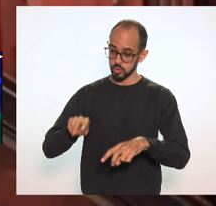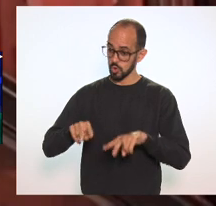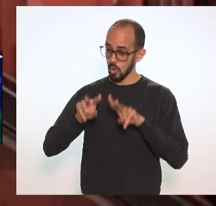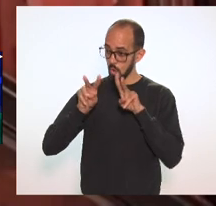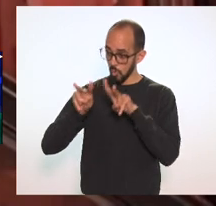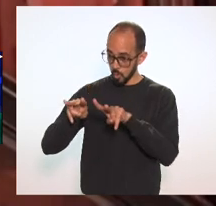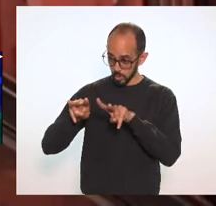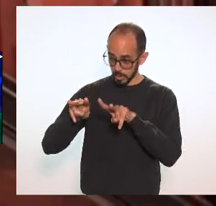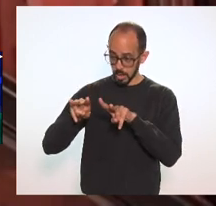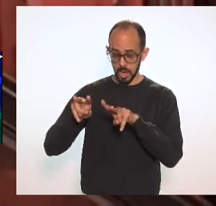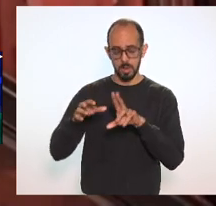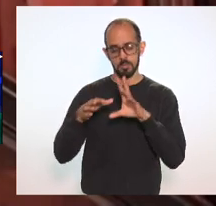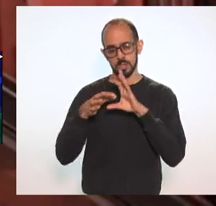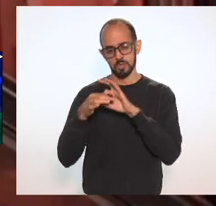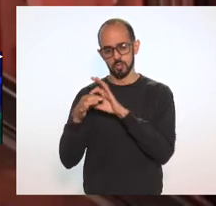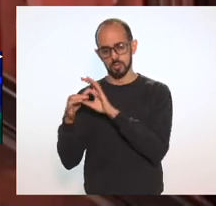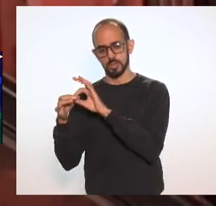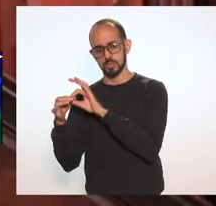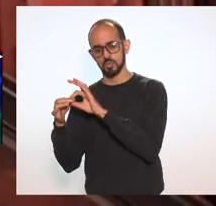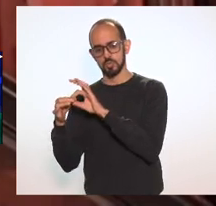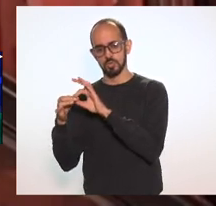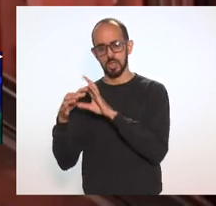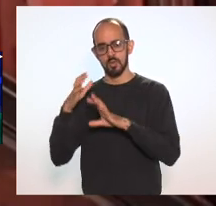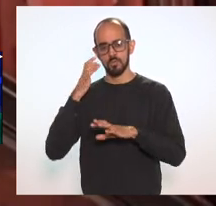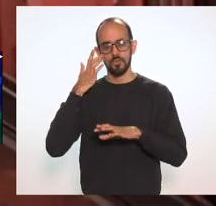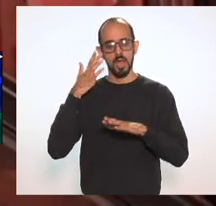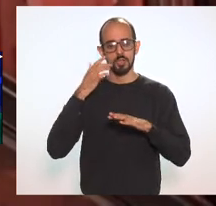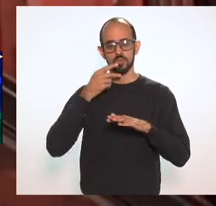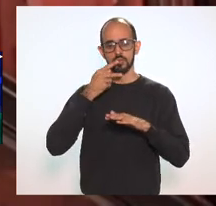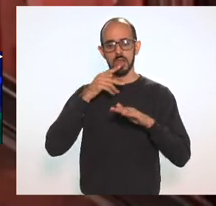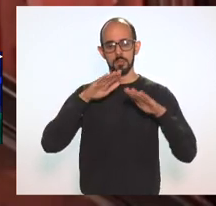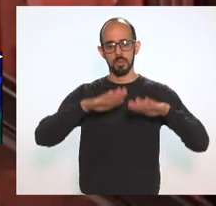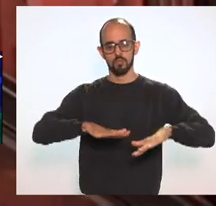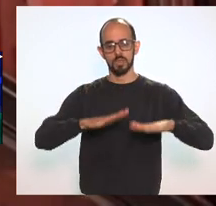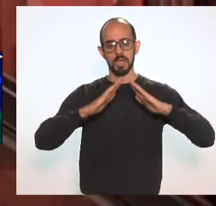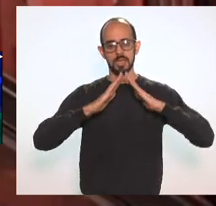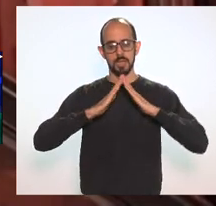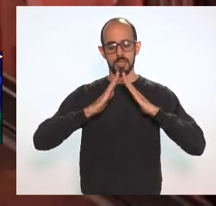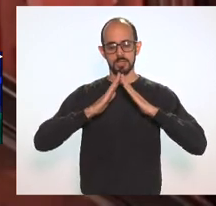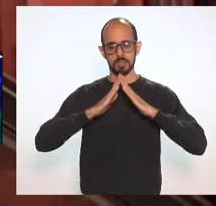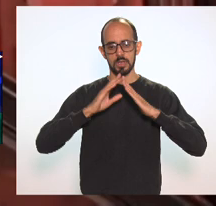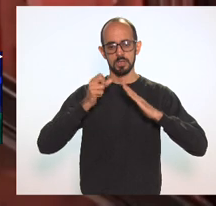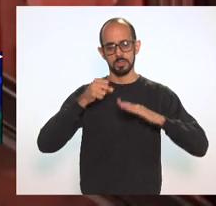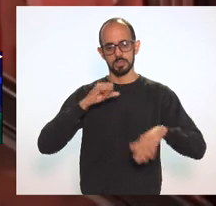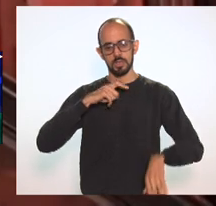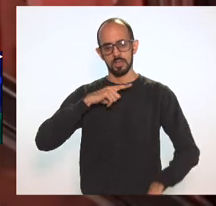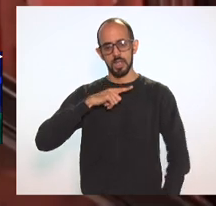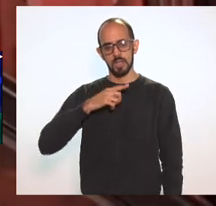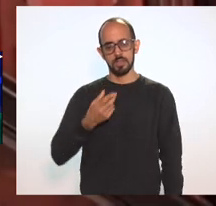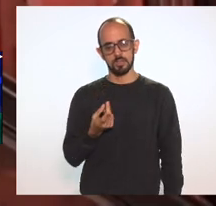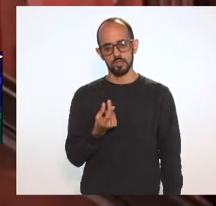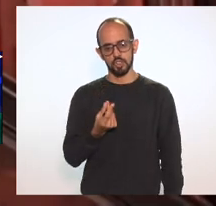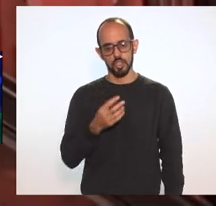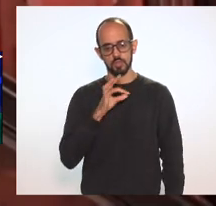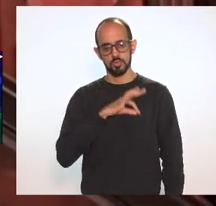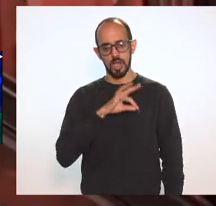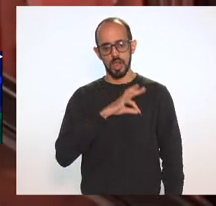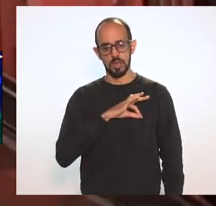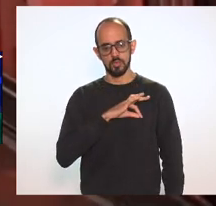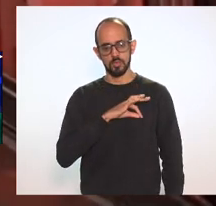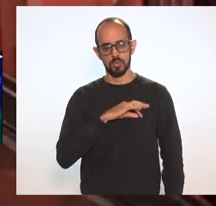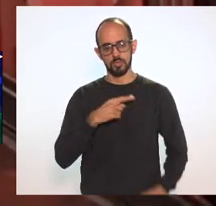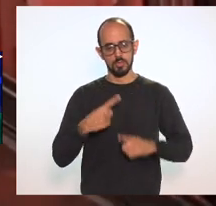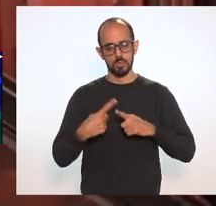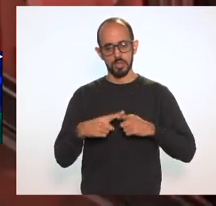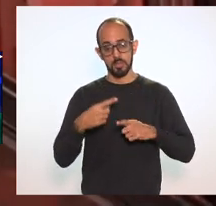para essa situação é muito fácil falar fica em casa quem tem estabilidade financeiro porque quem trabalha por conta